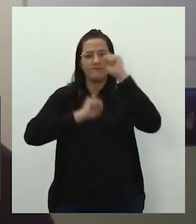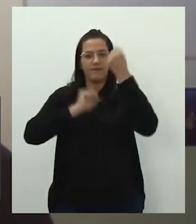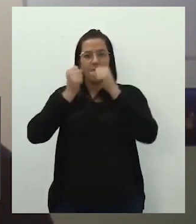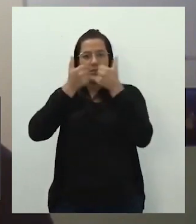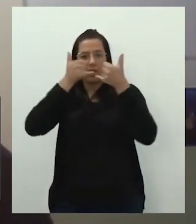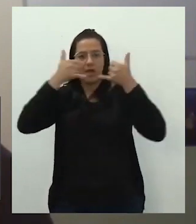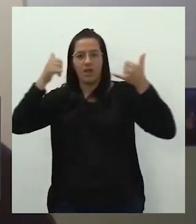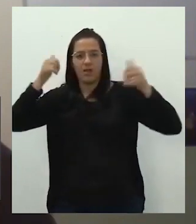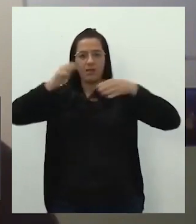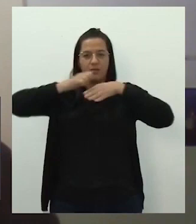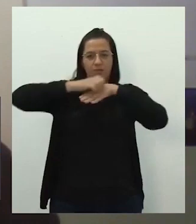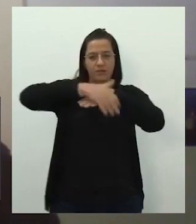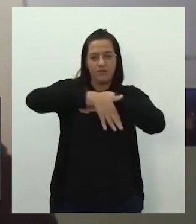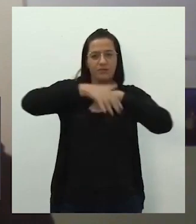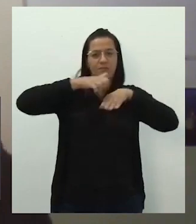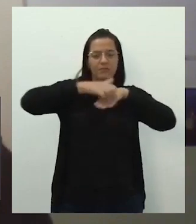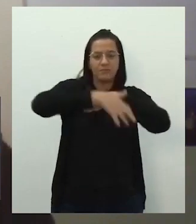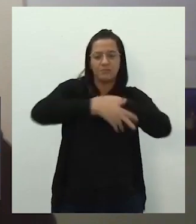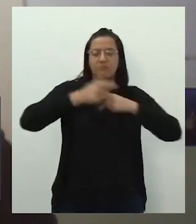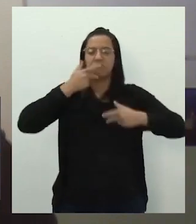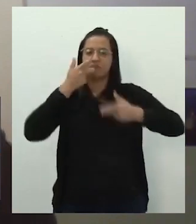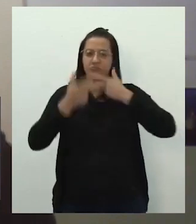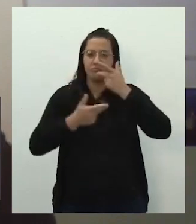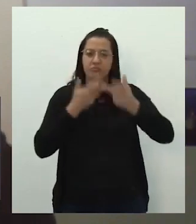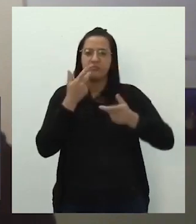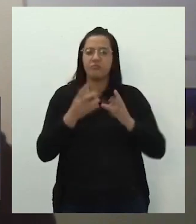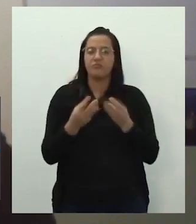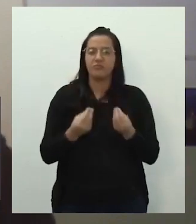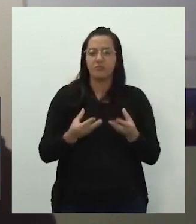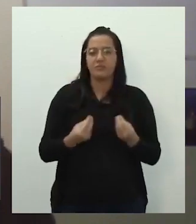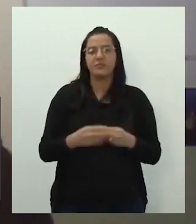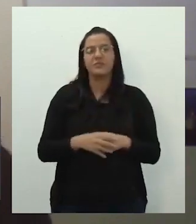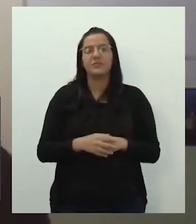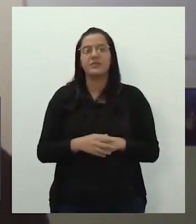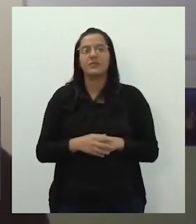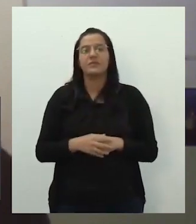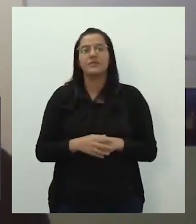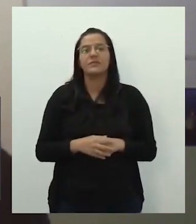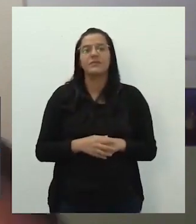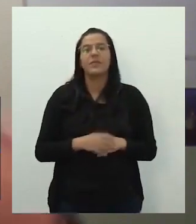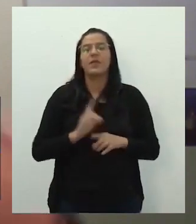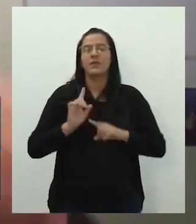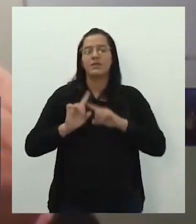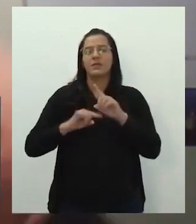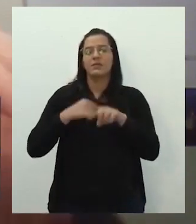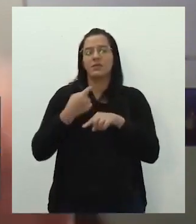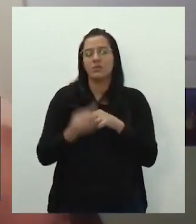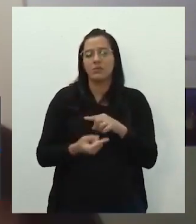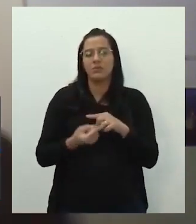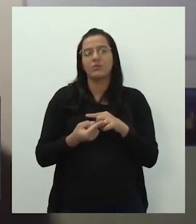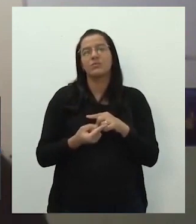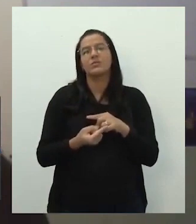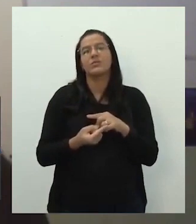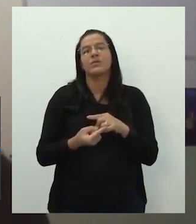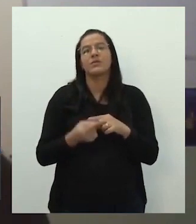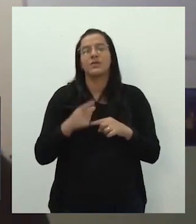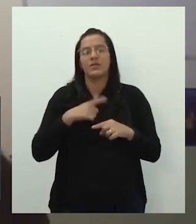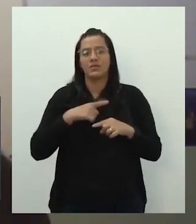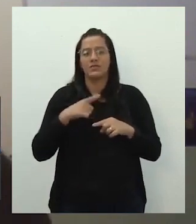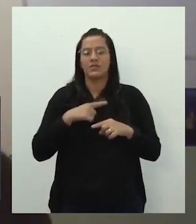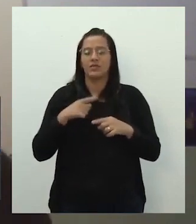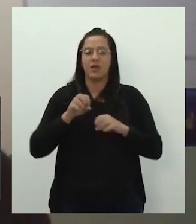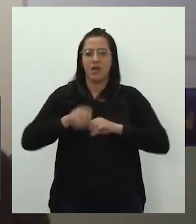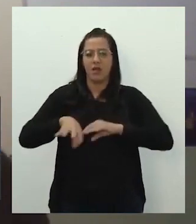tempão falando sobre ela. Aí, para poder auxiliar nisso, a aula ficar um pouco visualmente mais